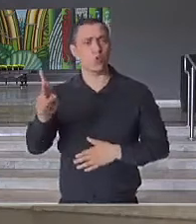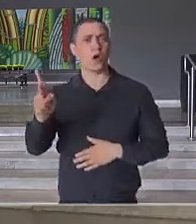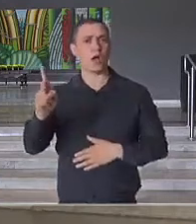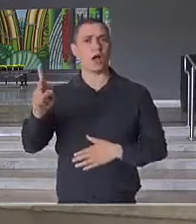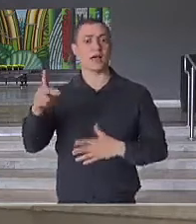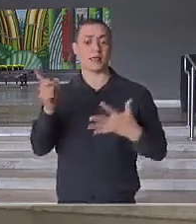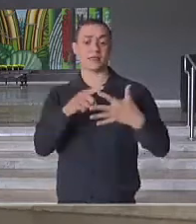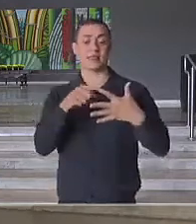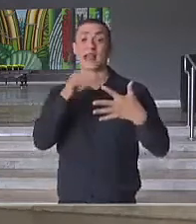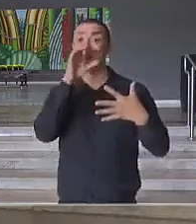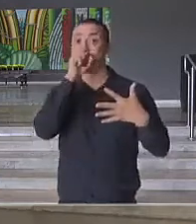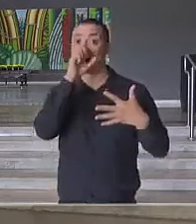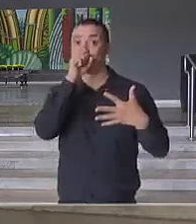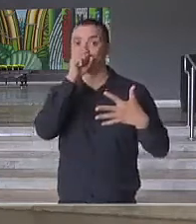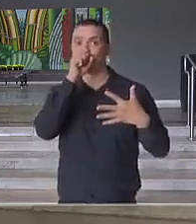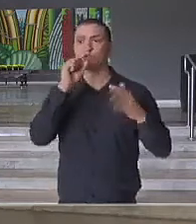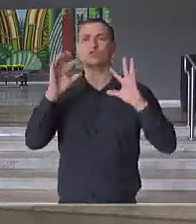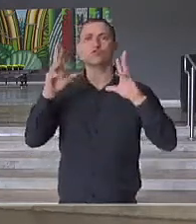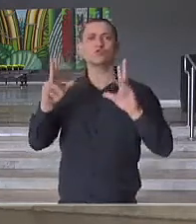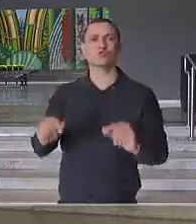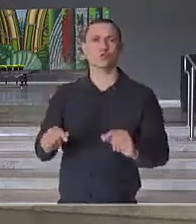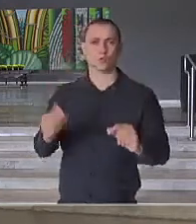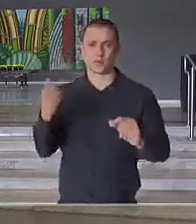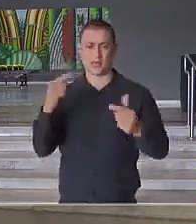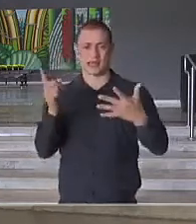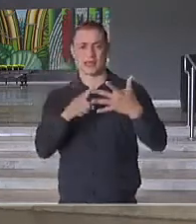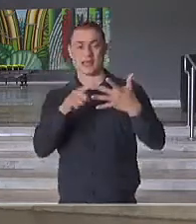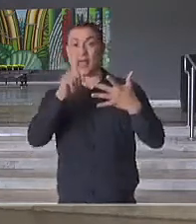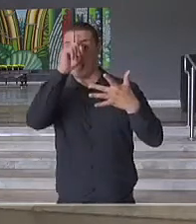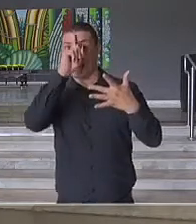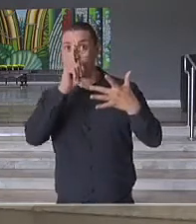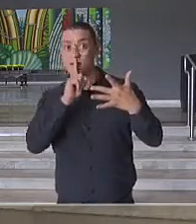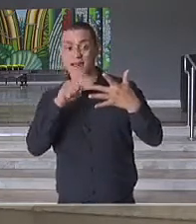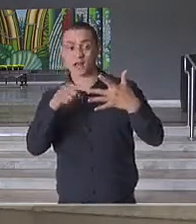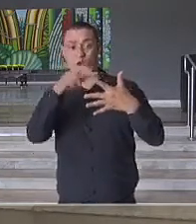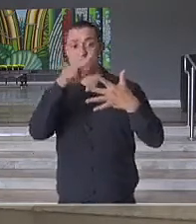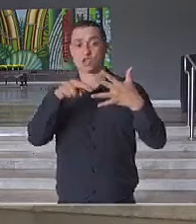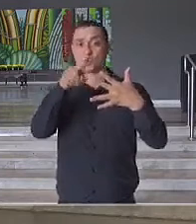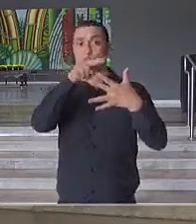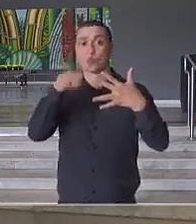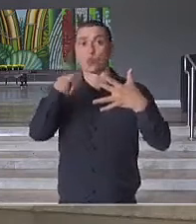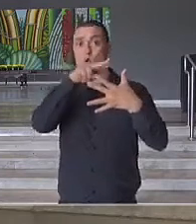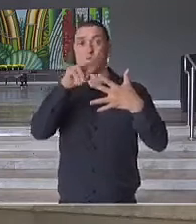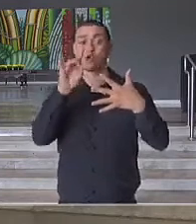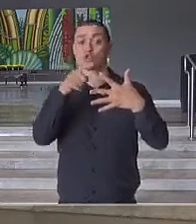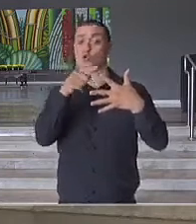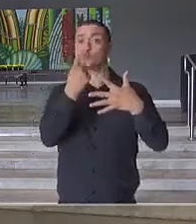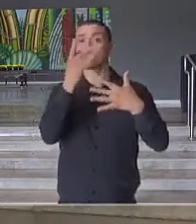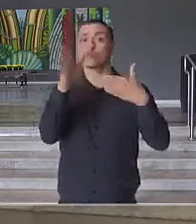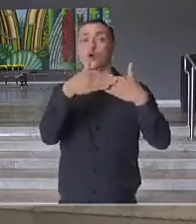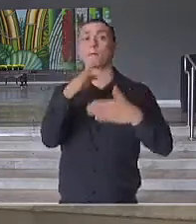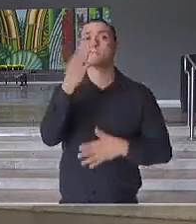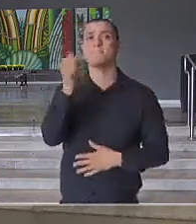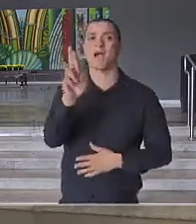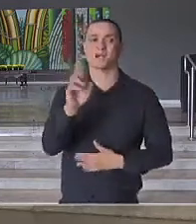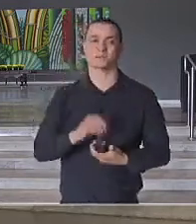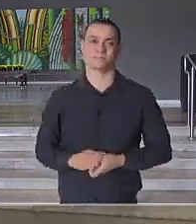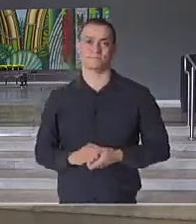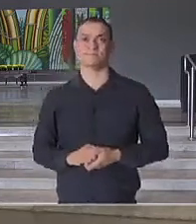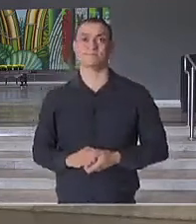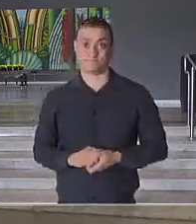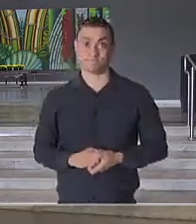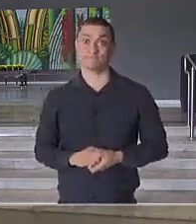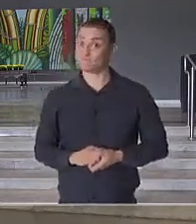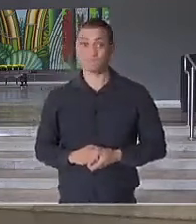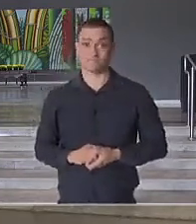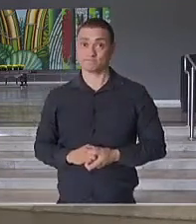na fase laranja de tudo que é permitido na fase amarela, com exceção de bares. Tá? Então, bares, a função bar